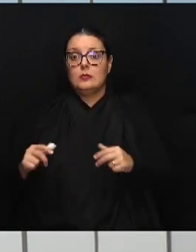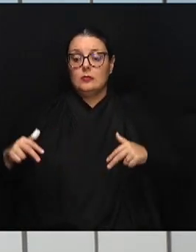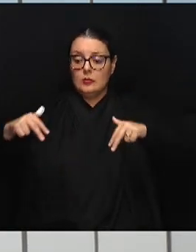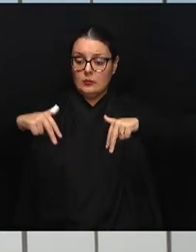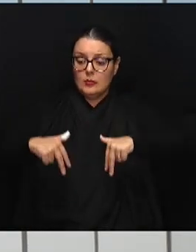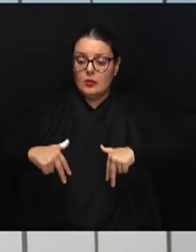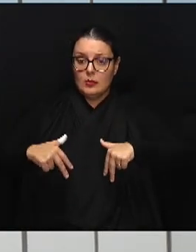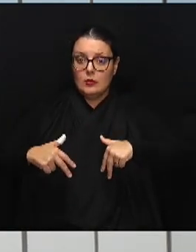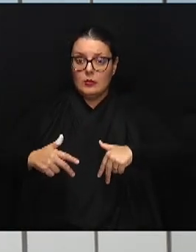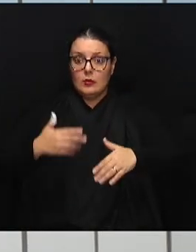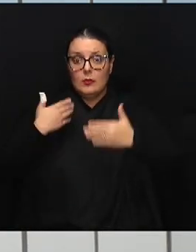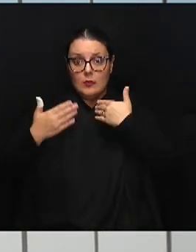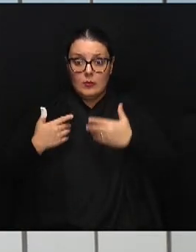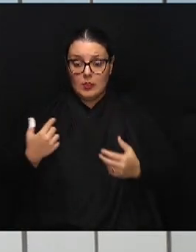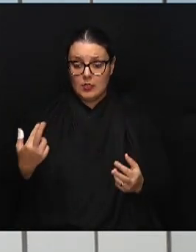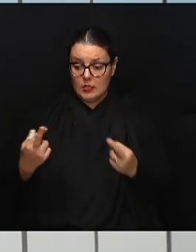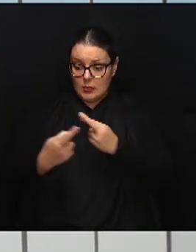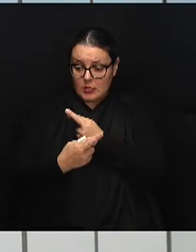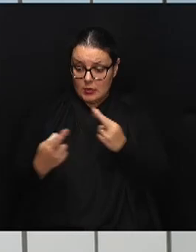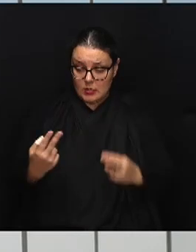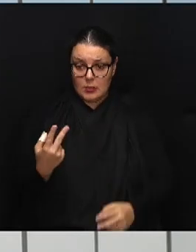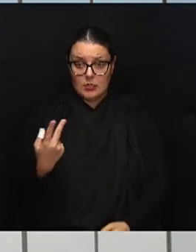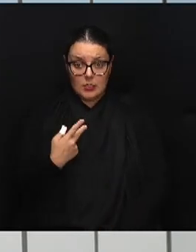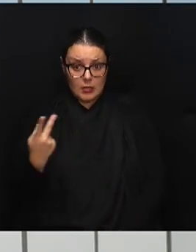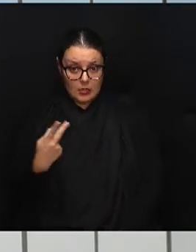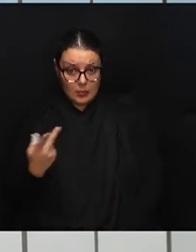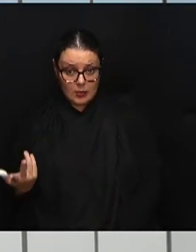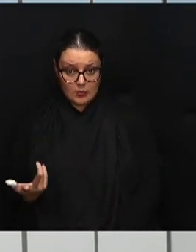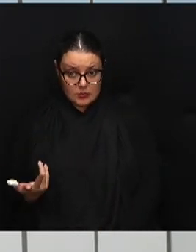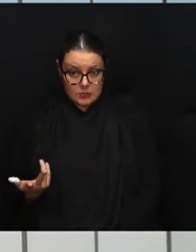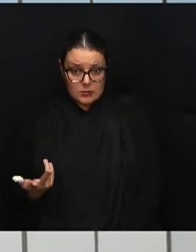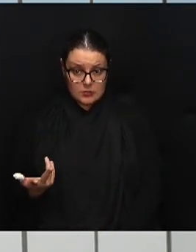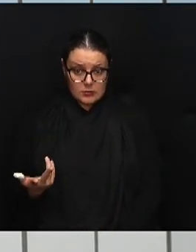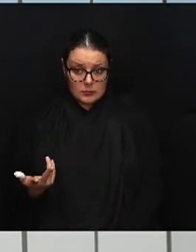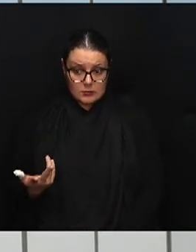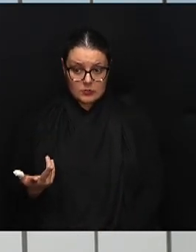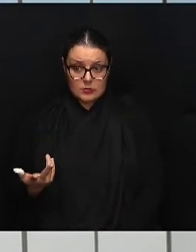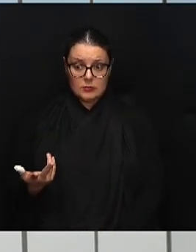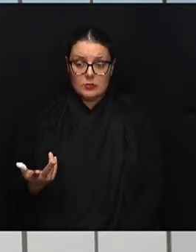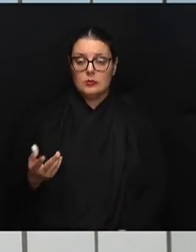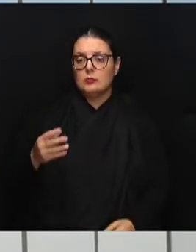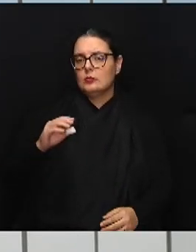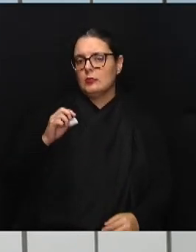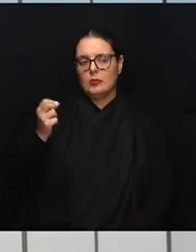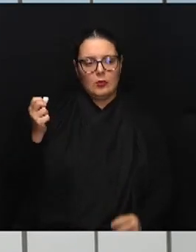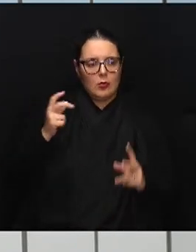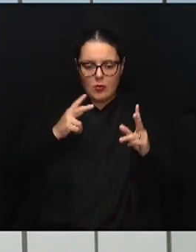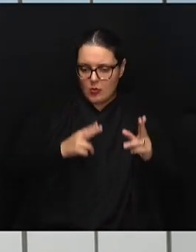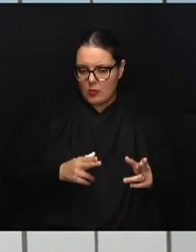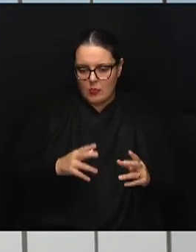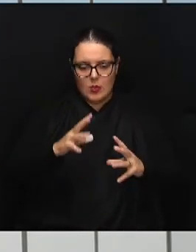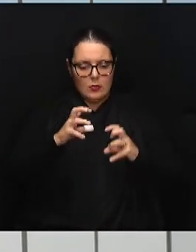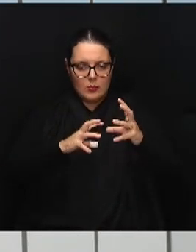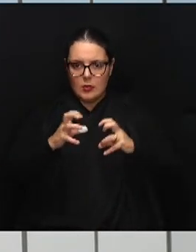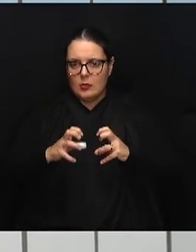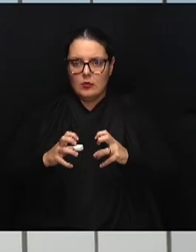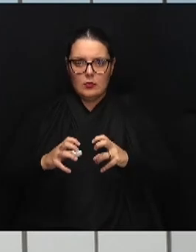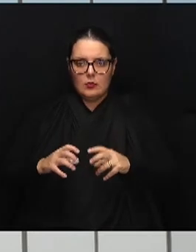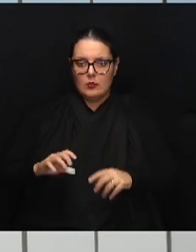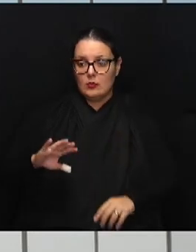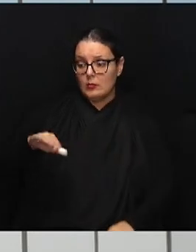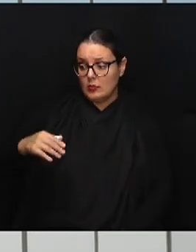da nossa relação, né? Tanto no desentendimento, tanto quando a gente tem raiva um do